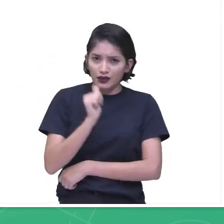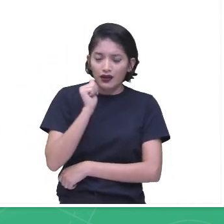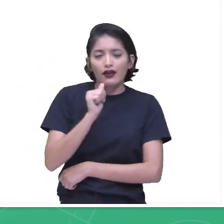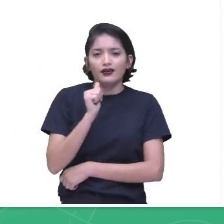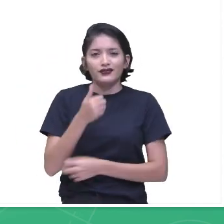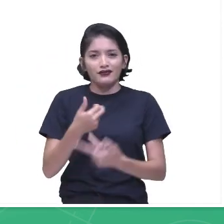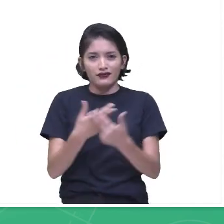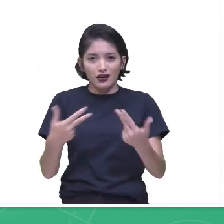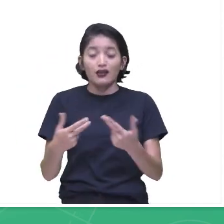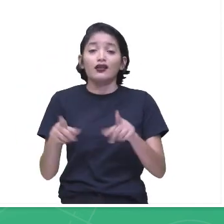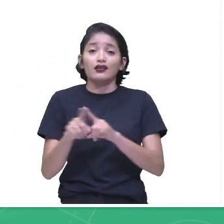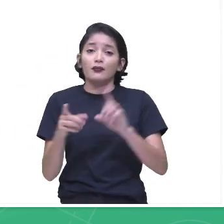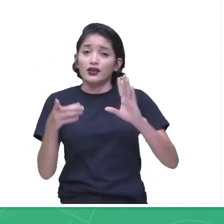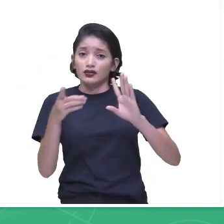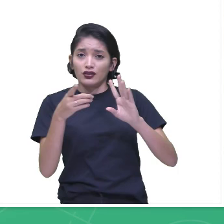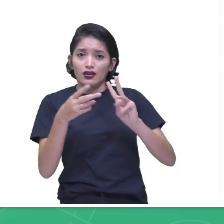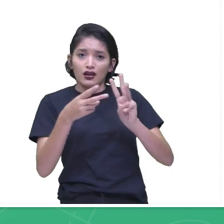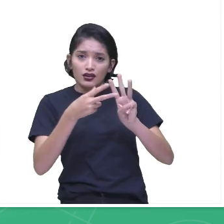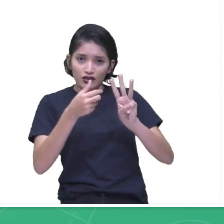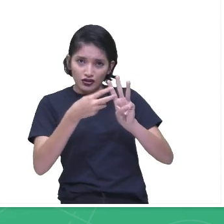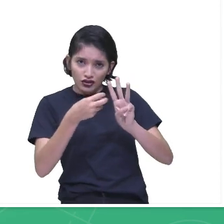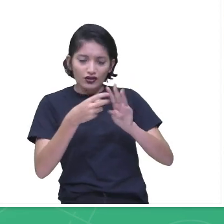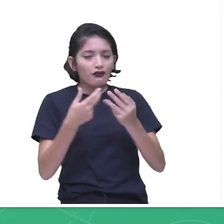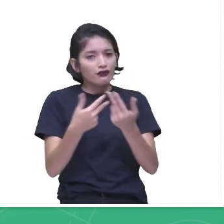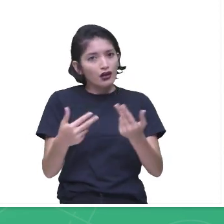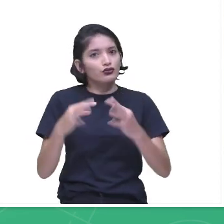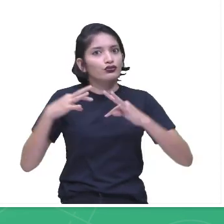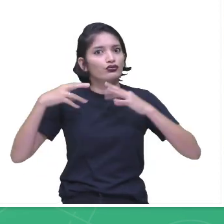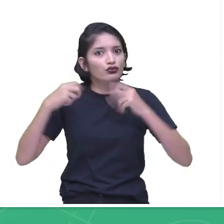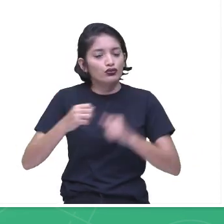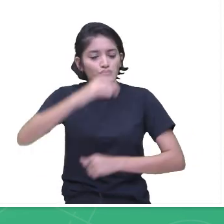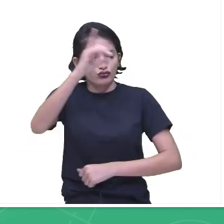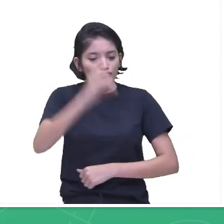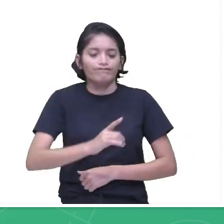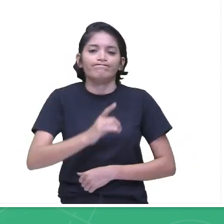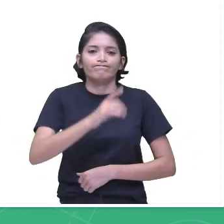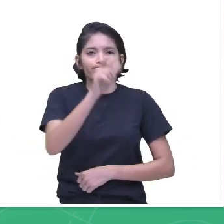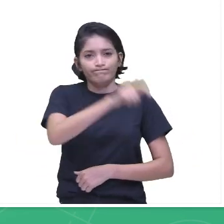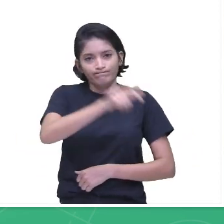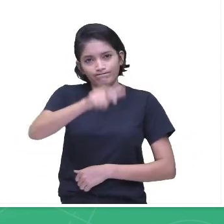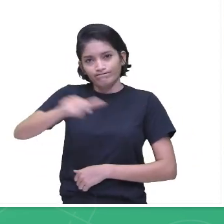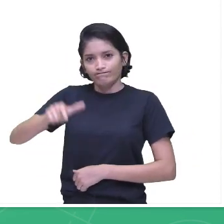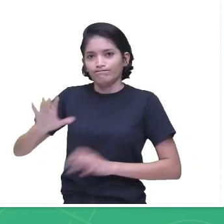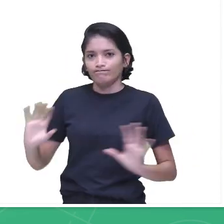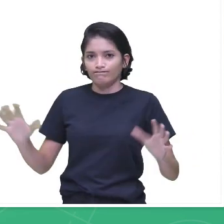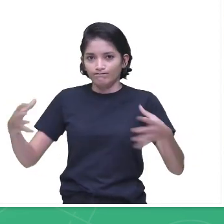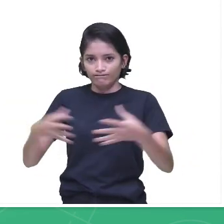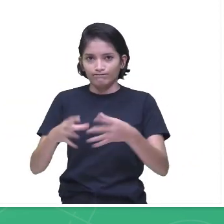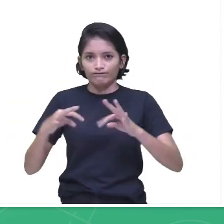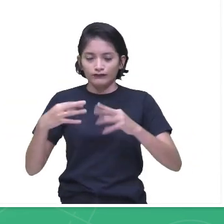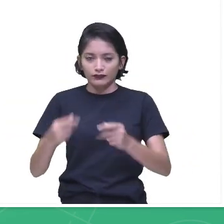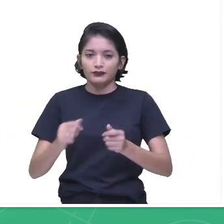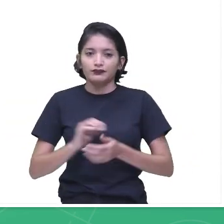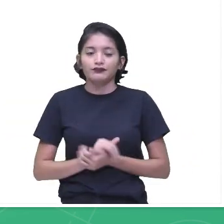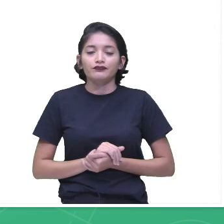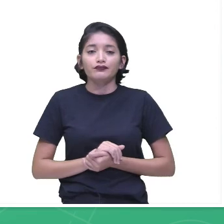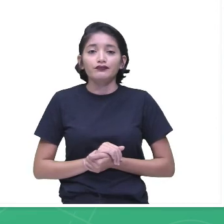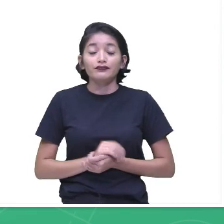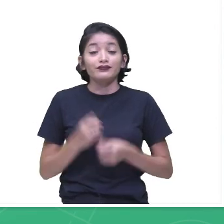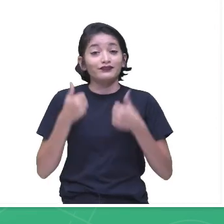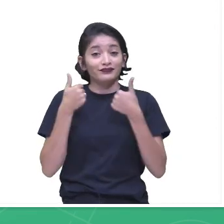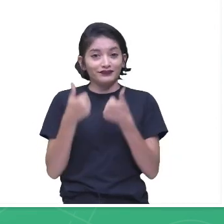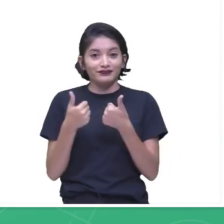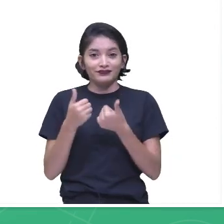né? Indígenas, todos. Então, a cidadania nossa agora é assim, certo? Muito bem, vamos